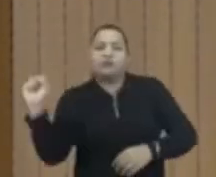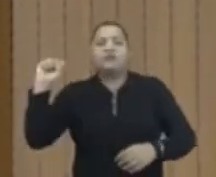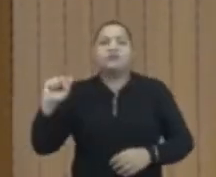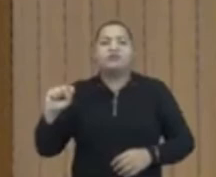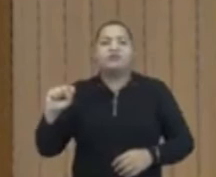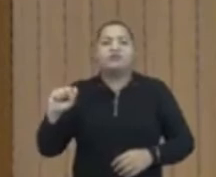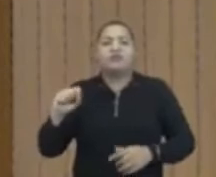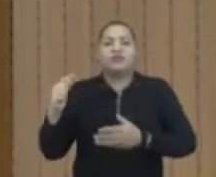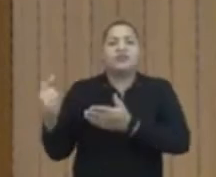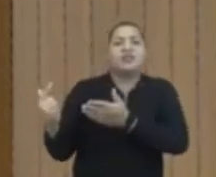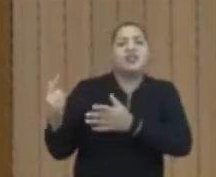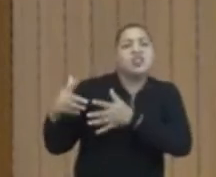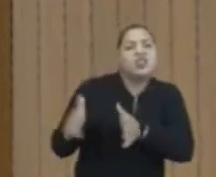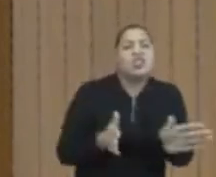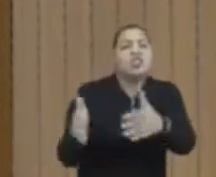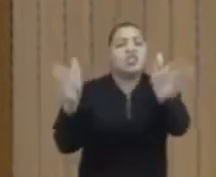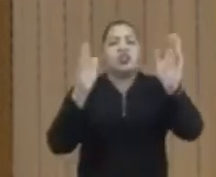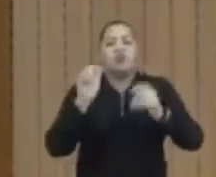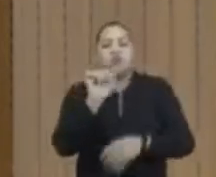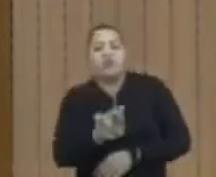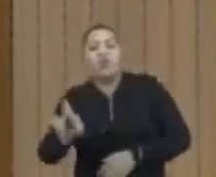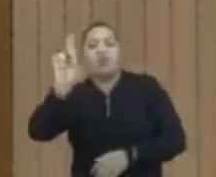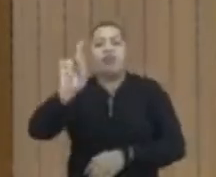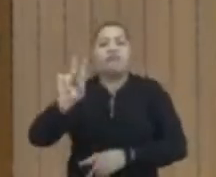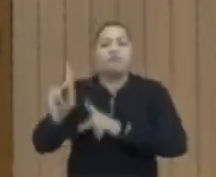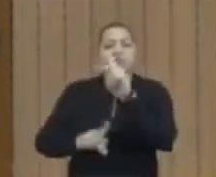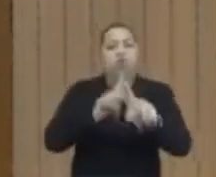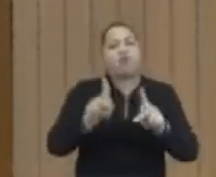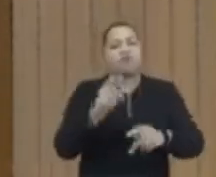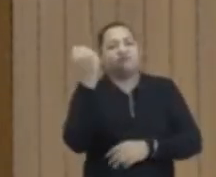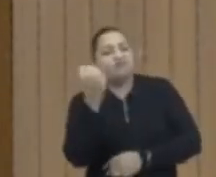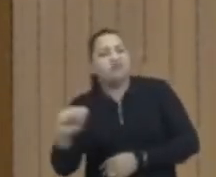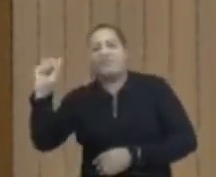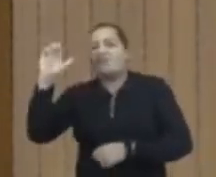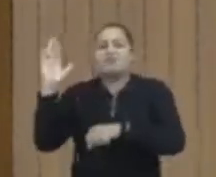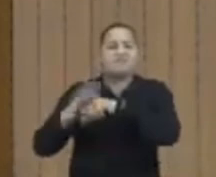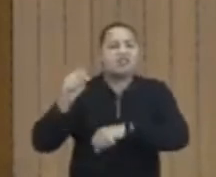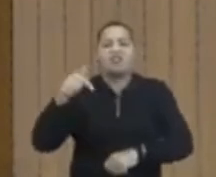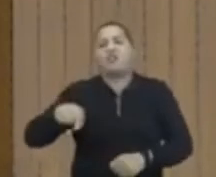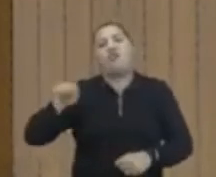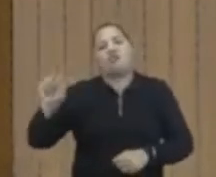o nosso ar, o nosso povo, que é o que há de melhor no Brasil.